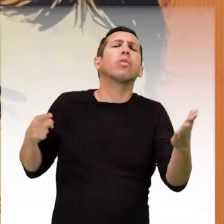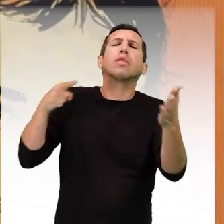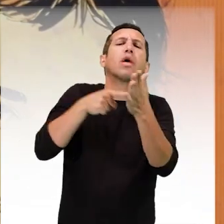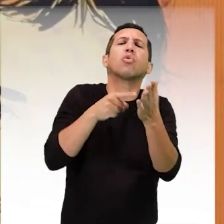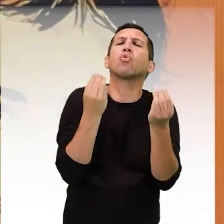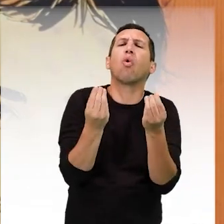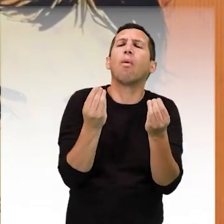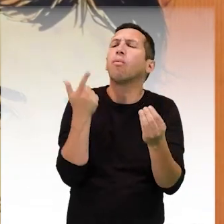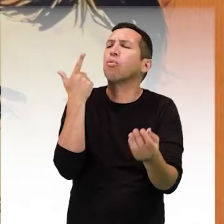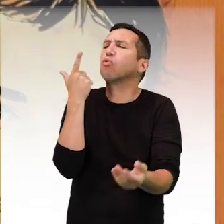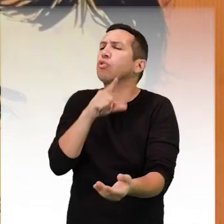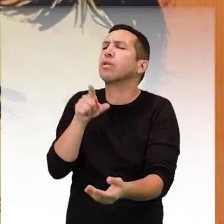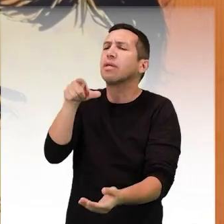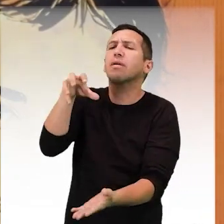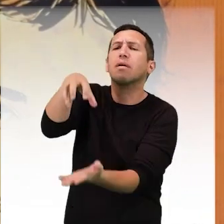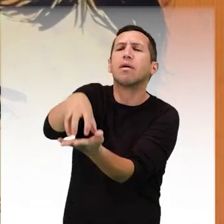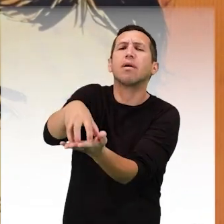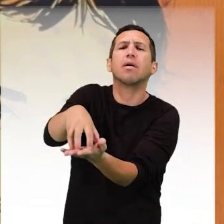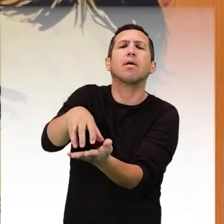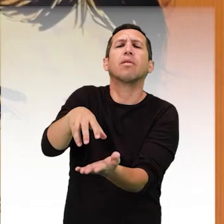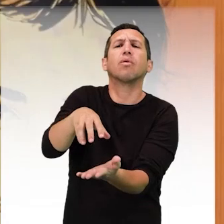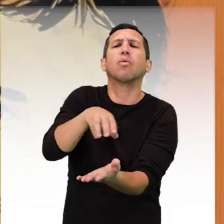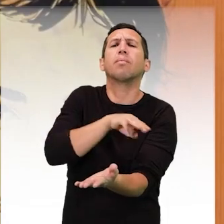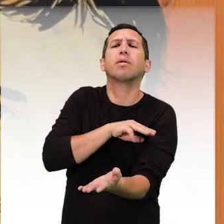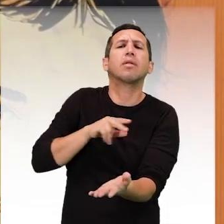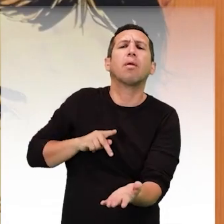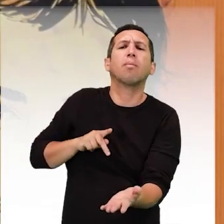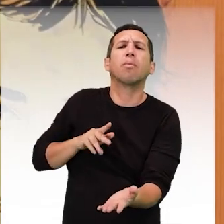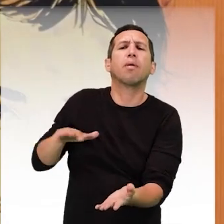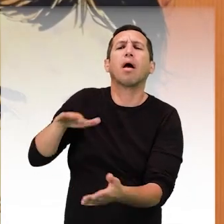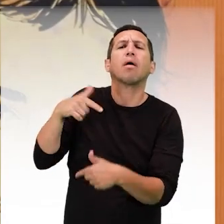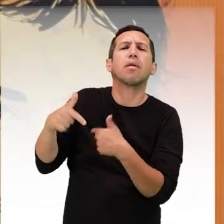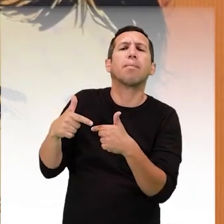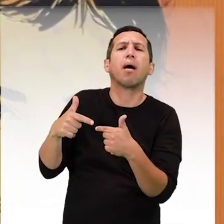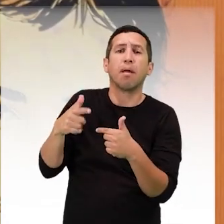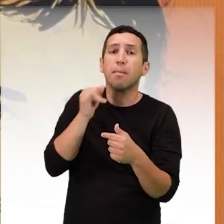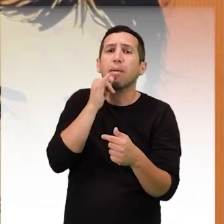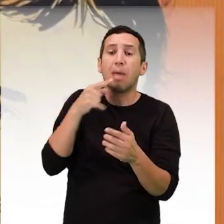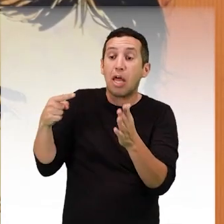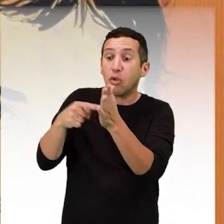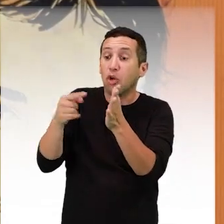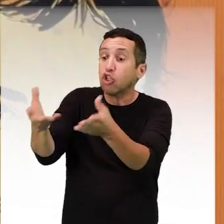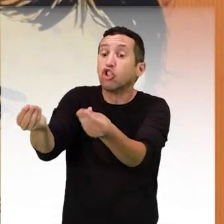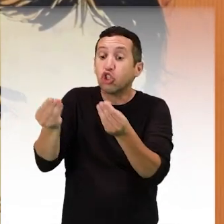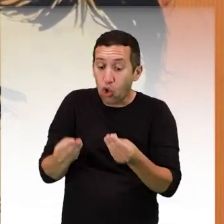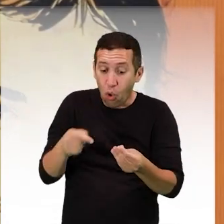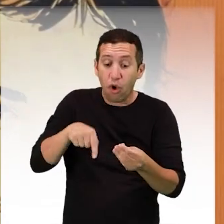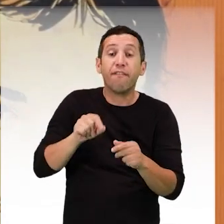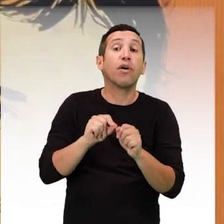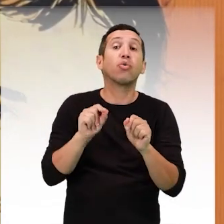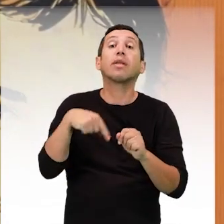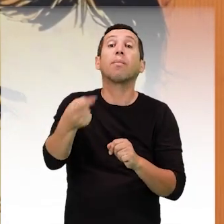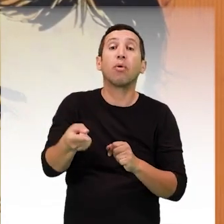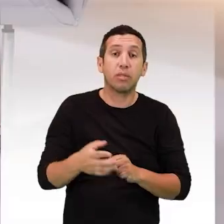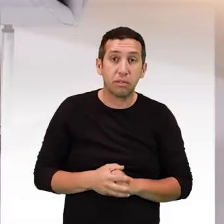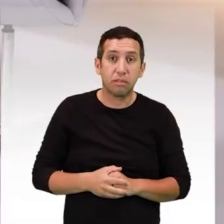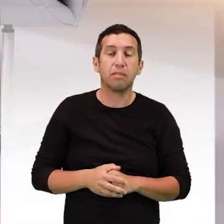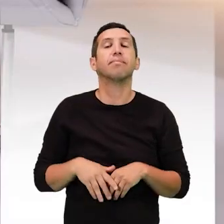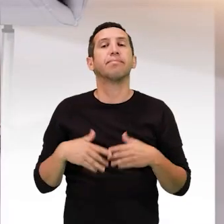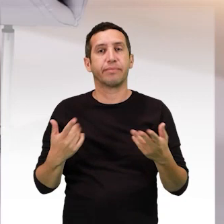isso chega até os órgãos? Como isso chega até o Ministério, por exemplo? Essa denúncia chega lá e o que acontece quando ela chega